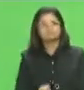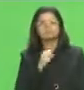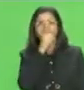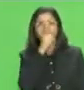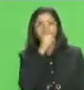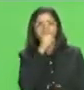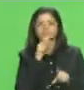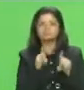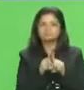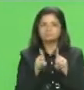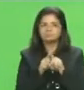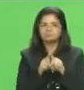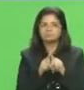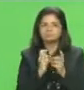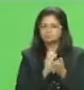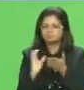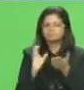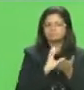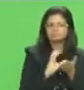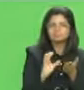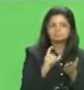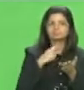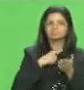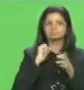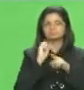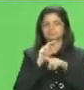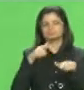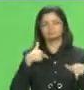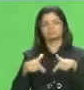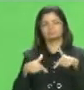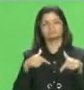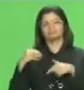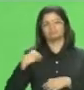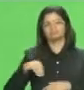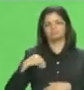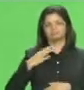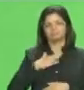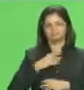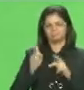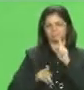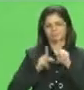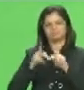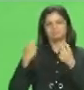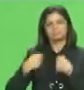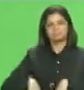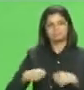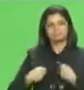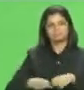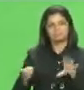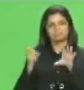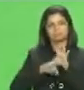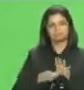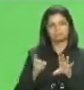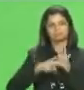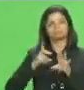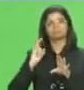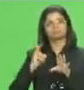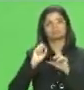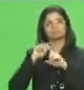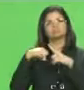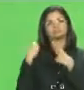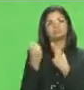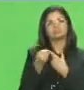E investir na geração de emprego e renda, porque eu não quero ver o meu povo dependente de programas sociais.